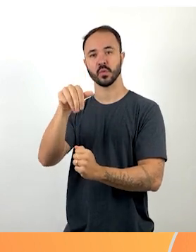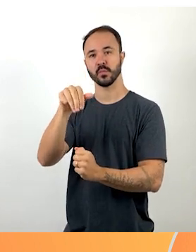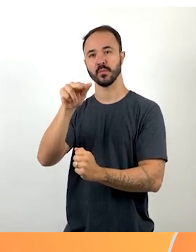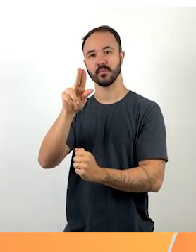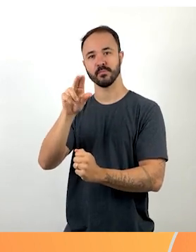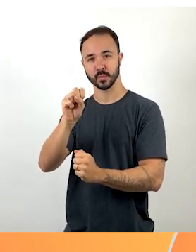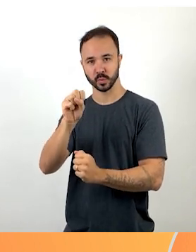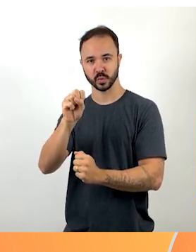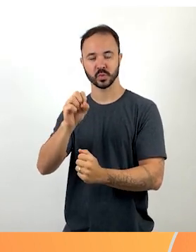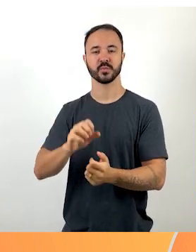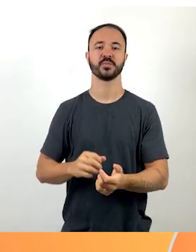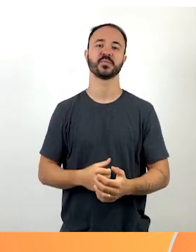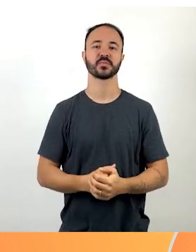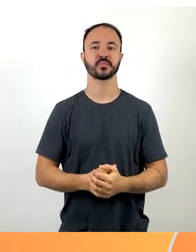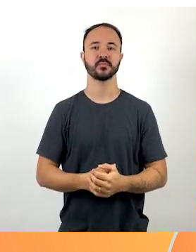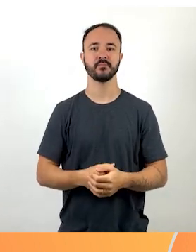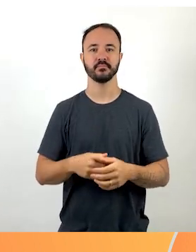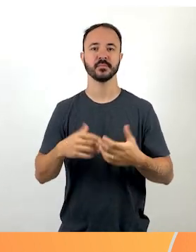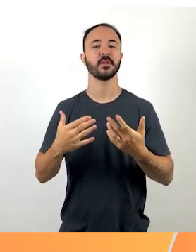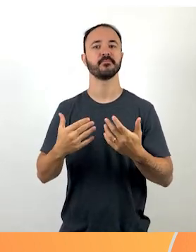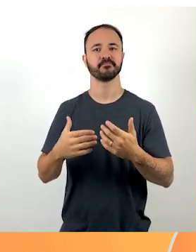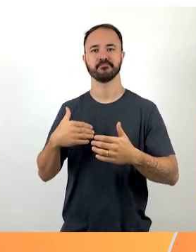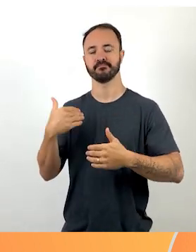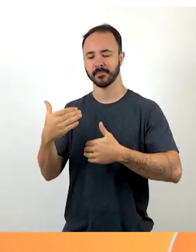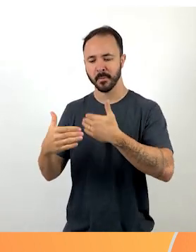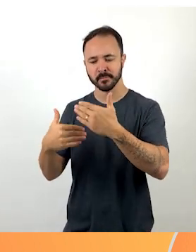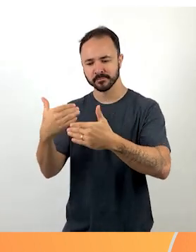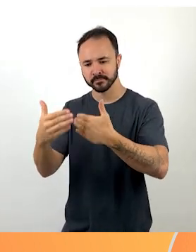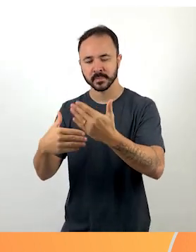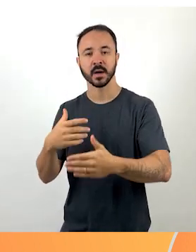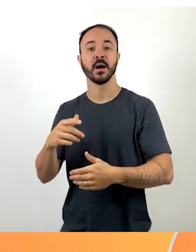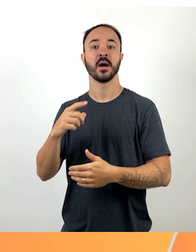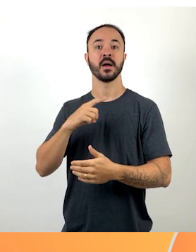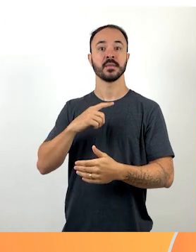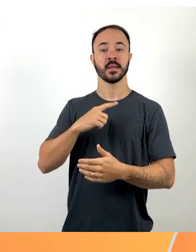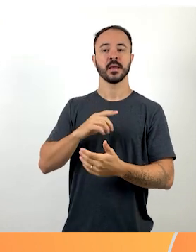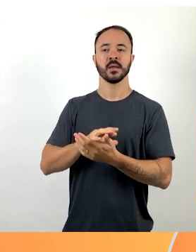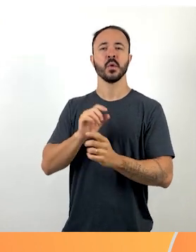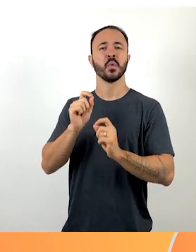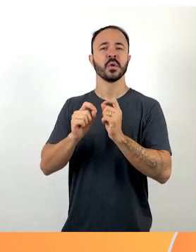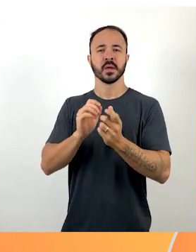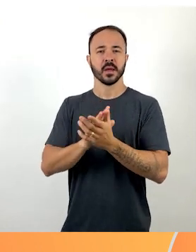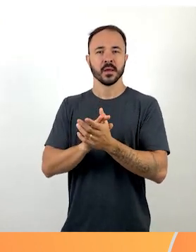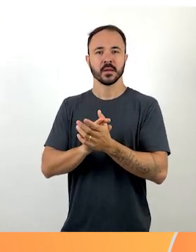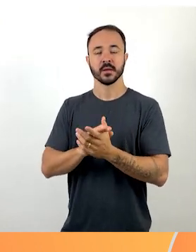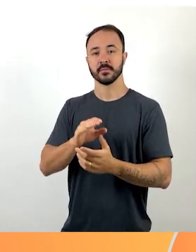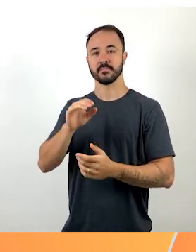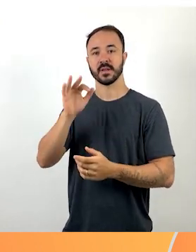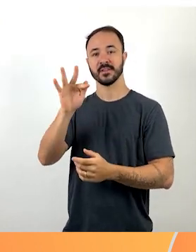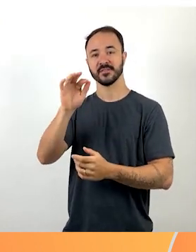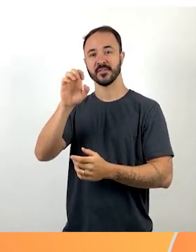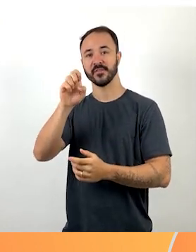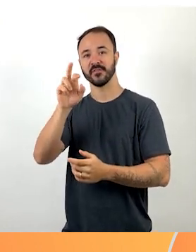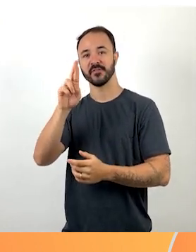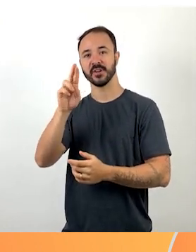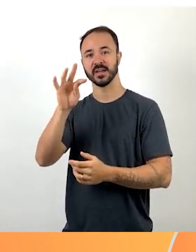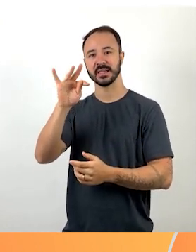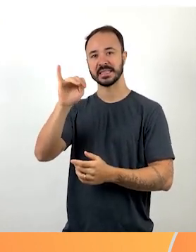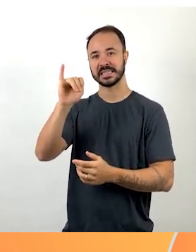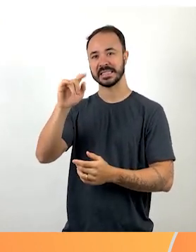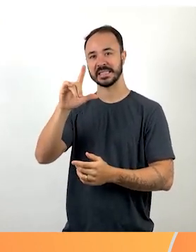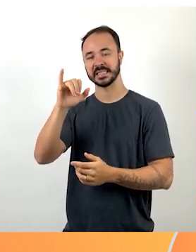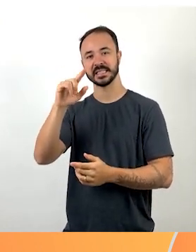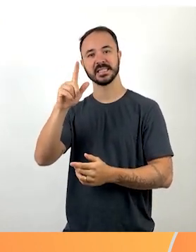um tempo, esse resíduo acaba sendo produzido um líquido, que é o biofertilizante, que vai ser captado na parte final